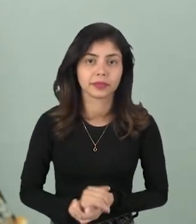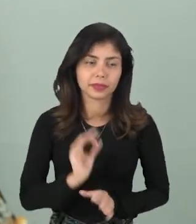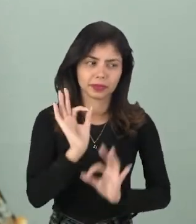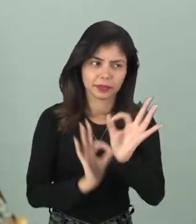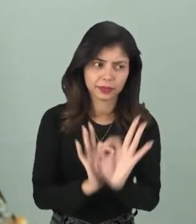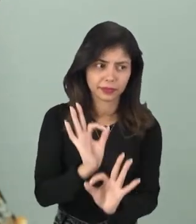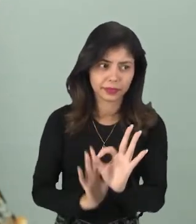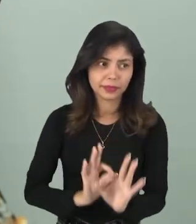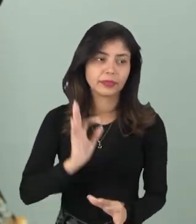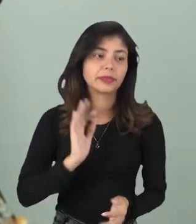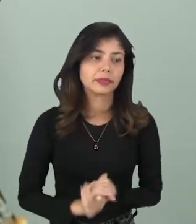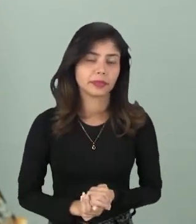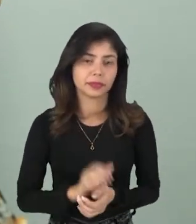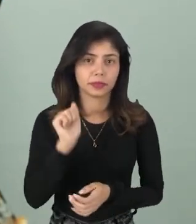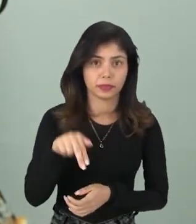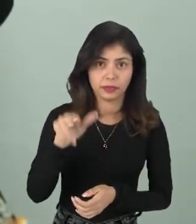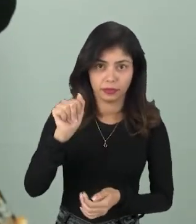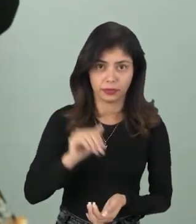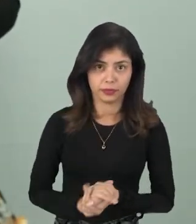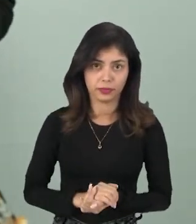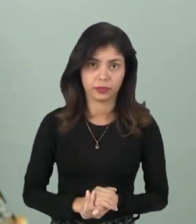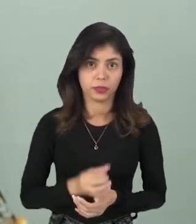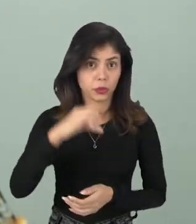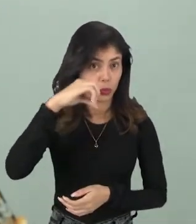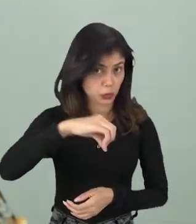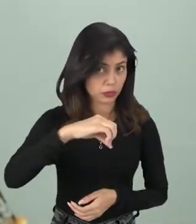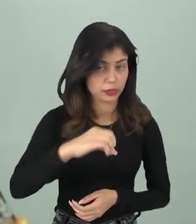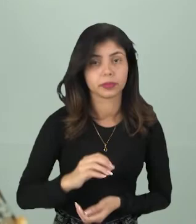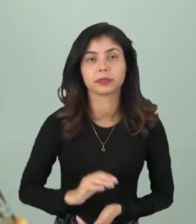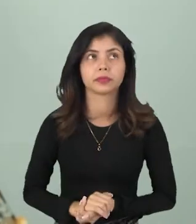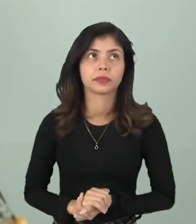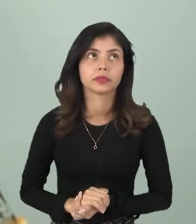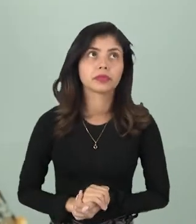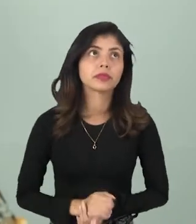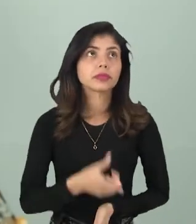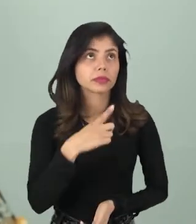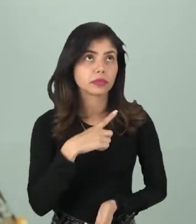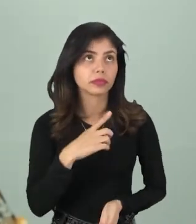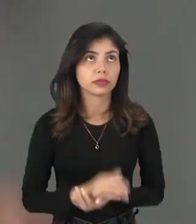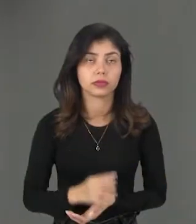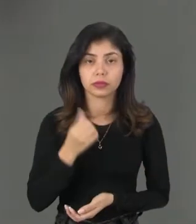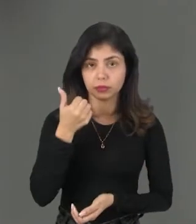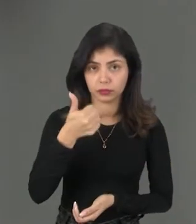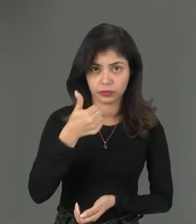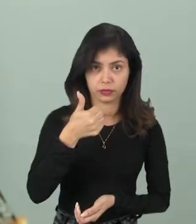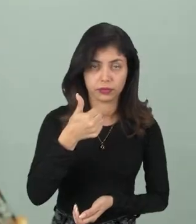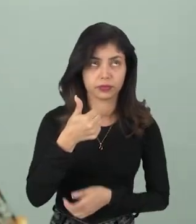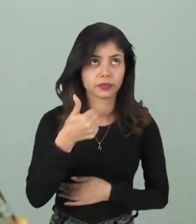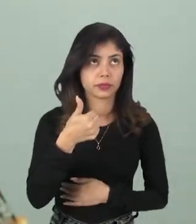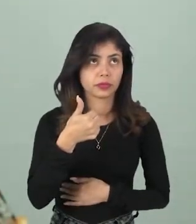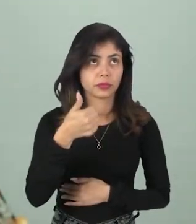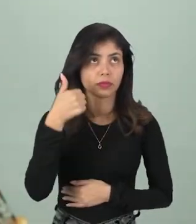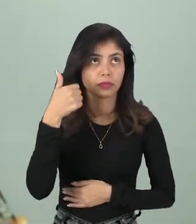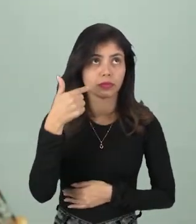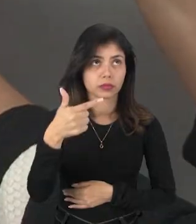vamos organizar os laços de Ana Júlia que são nove laço então nós temos aqui um